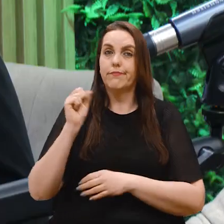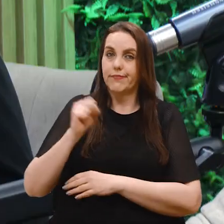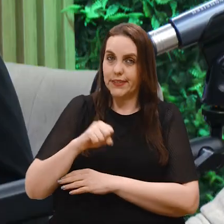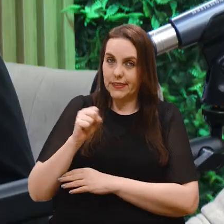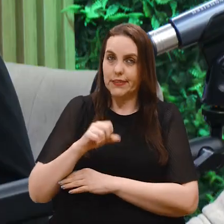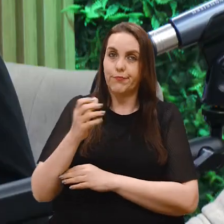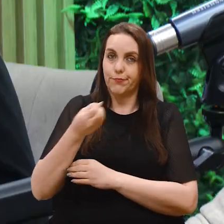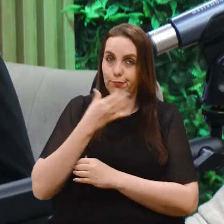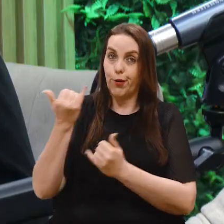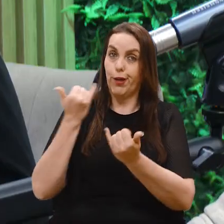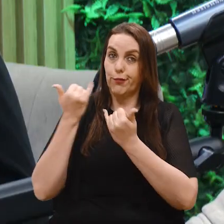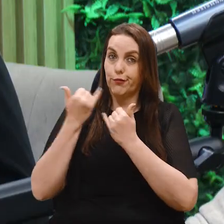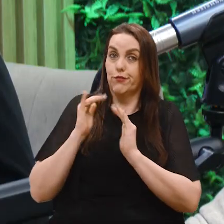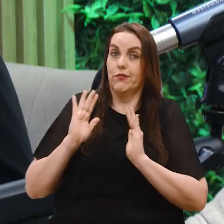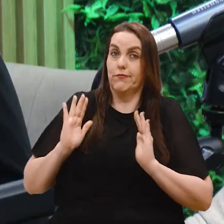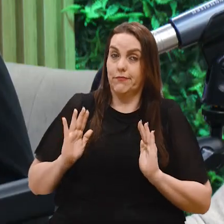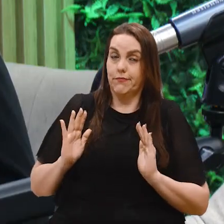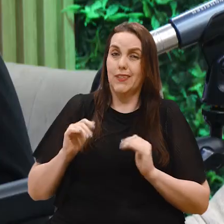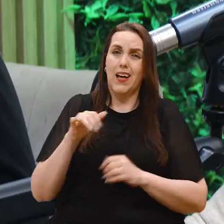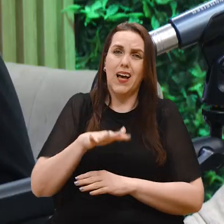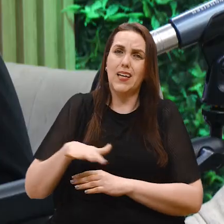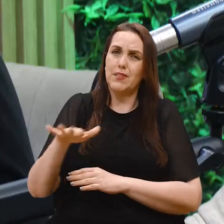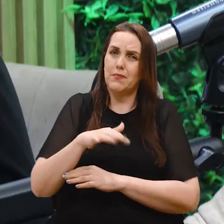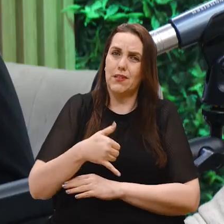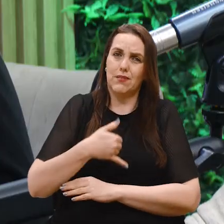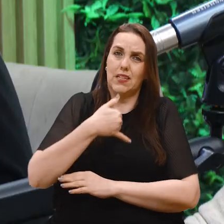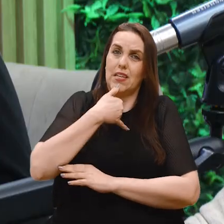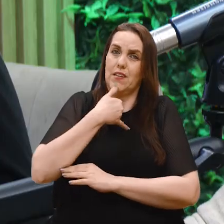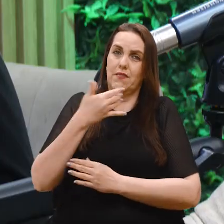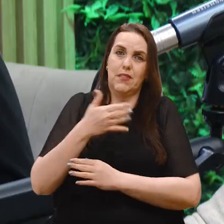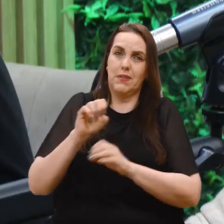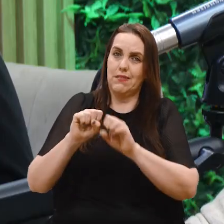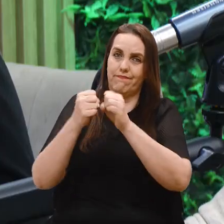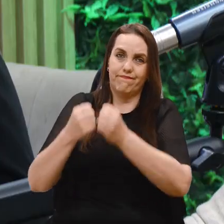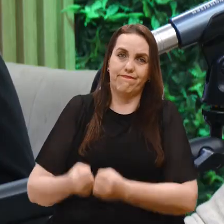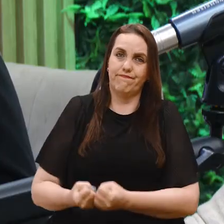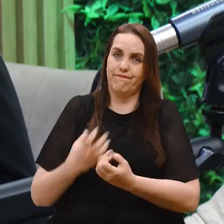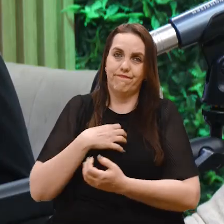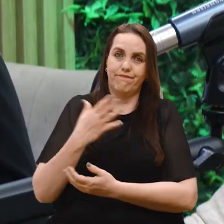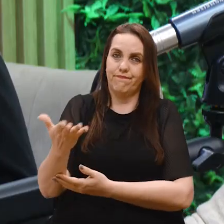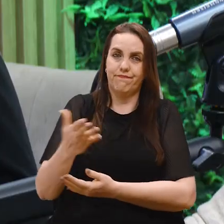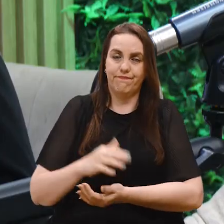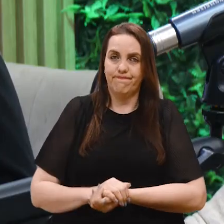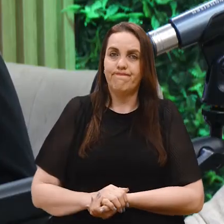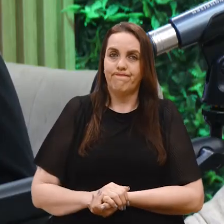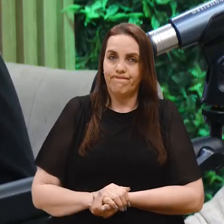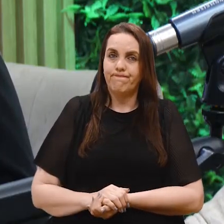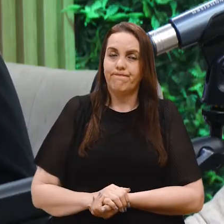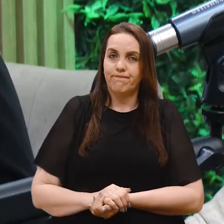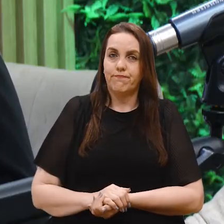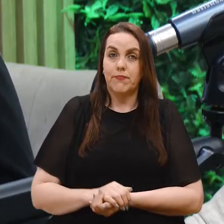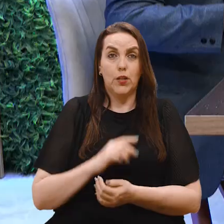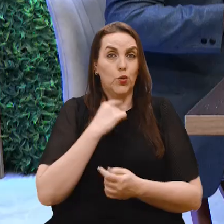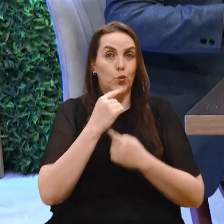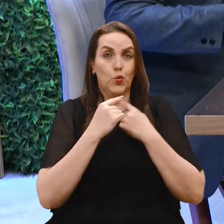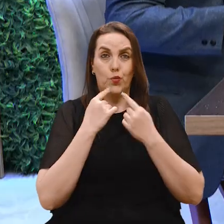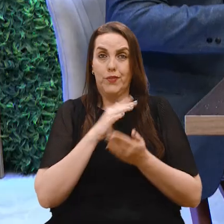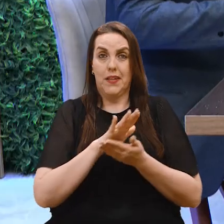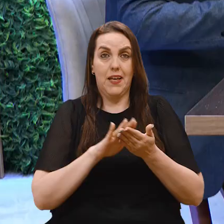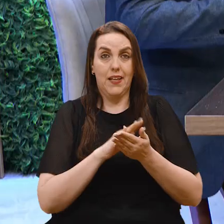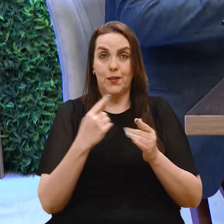notícia. Porque aquele espaço ali é uma pena, tá detonado daquele jeito ali. Barbaridade. Sem dúvida, né? Porque imagina